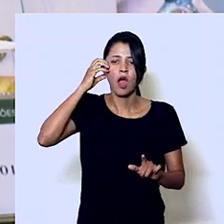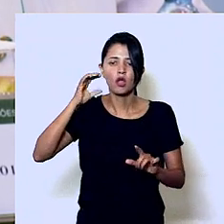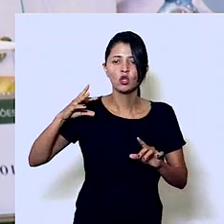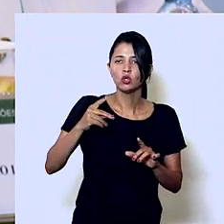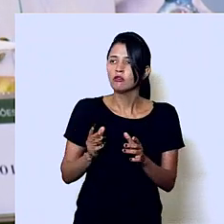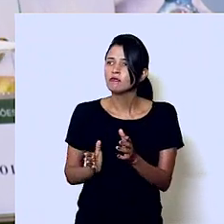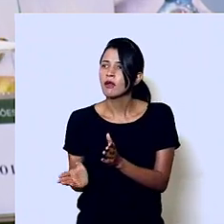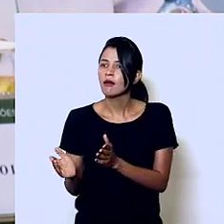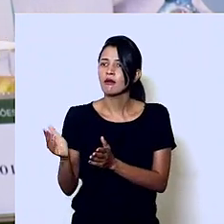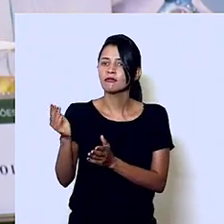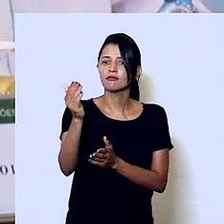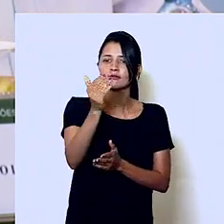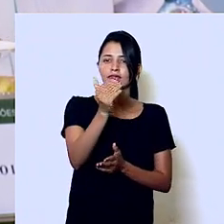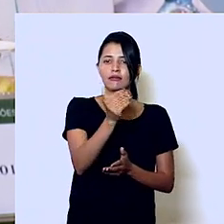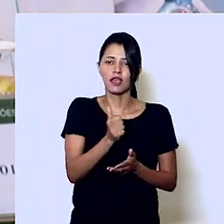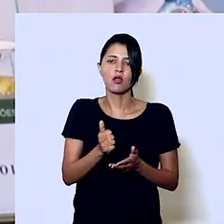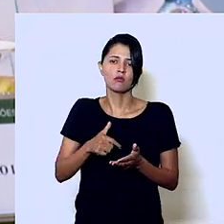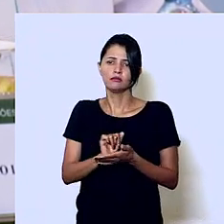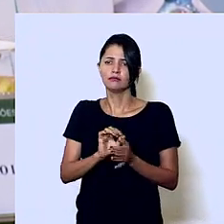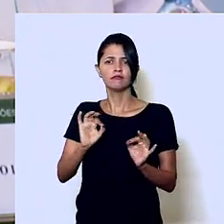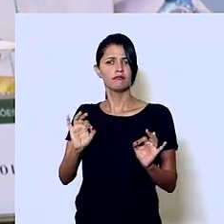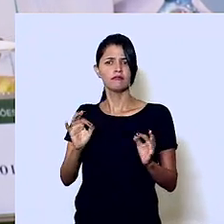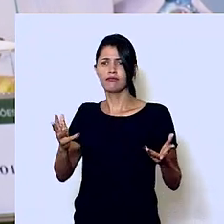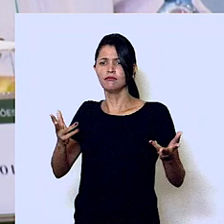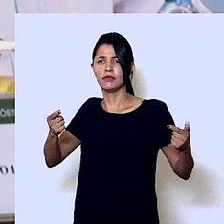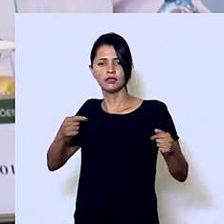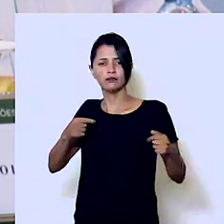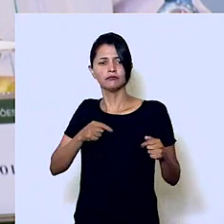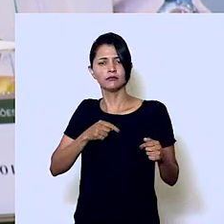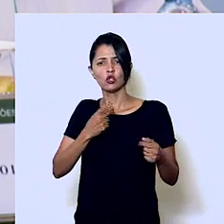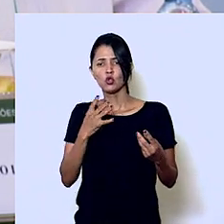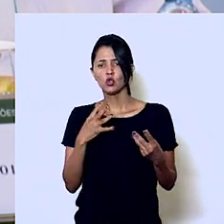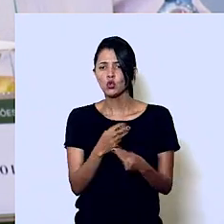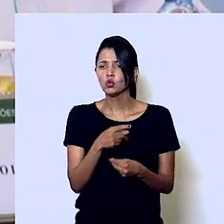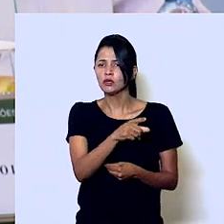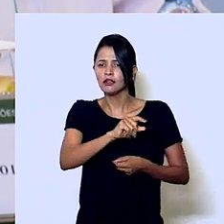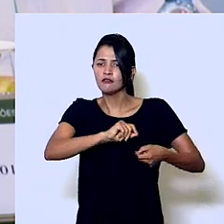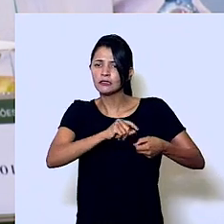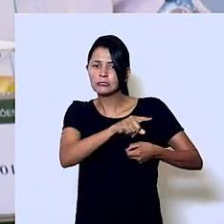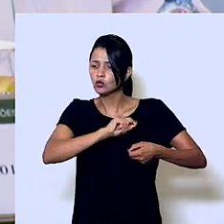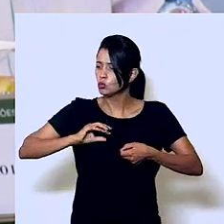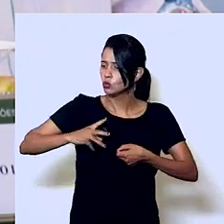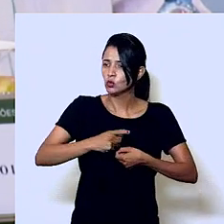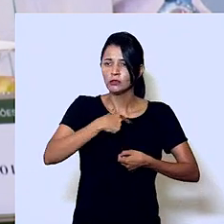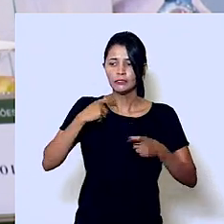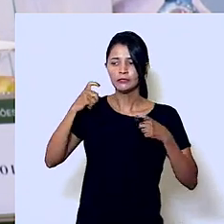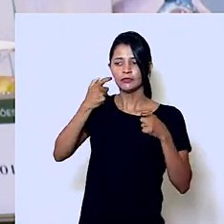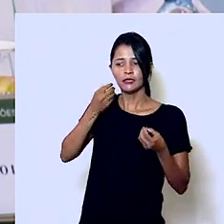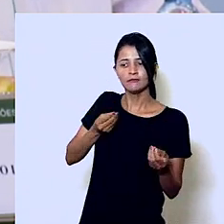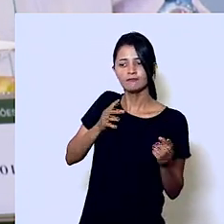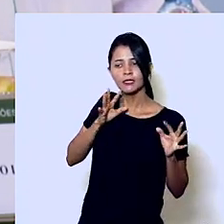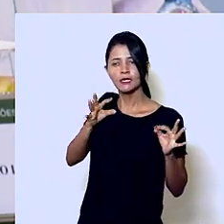que você registre que quase todo passo que ele dava, ele se preocupava, ou porque as